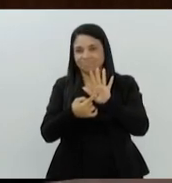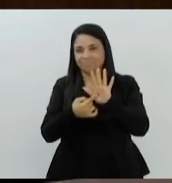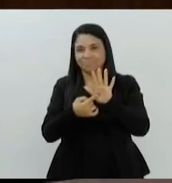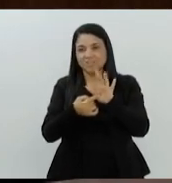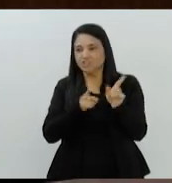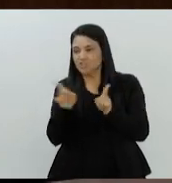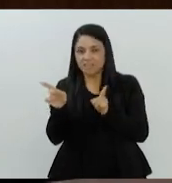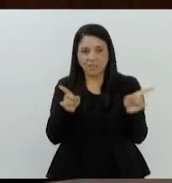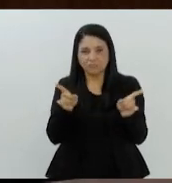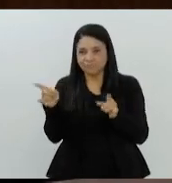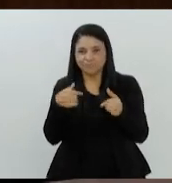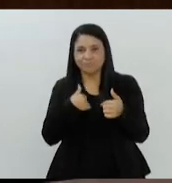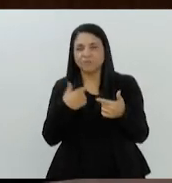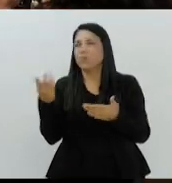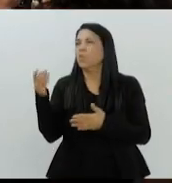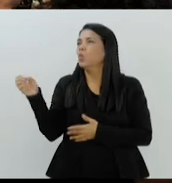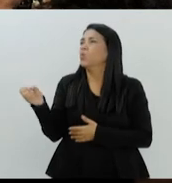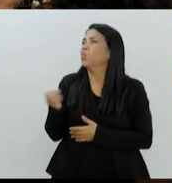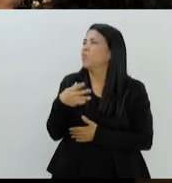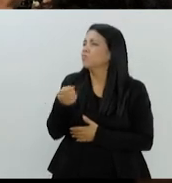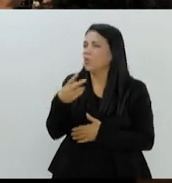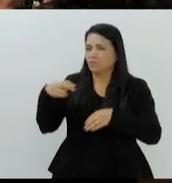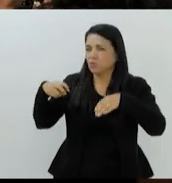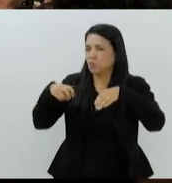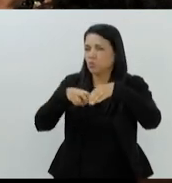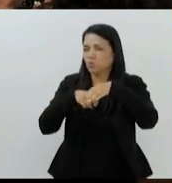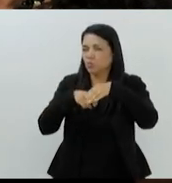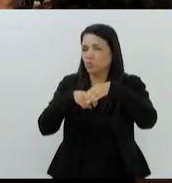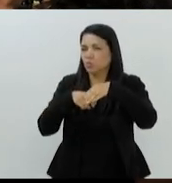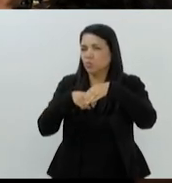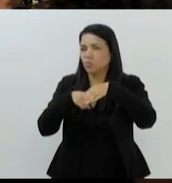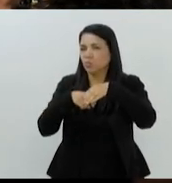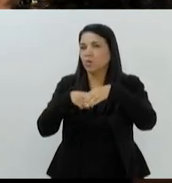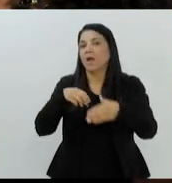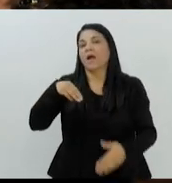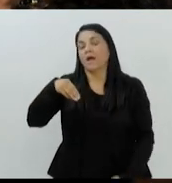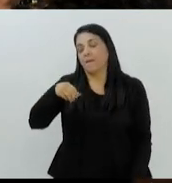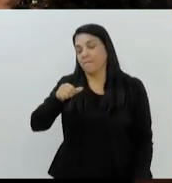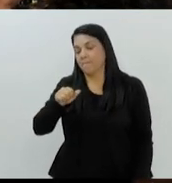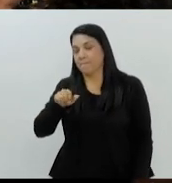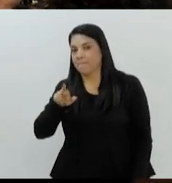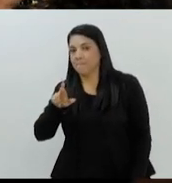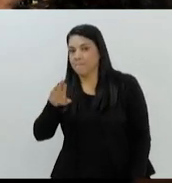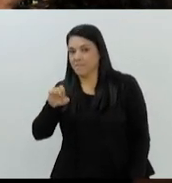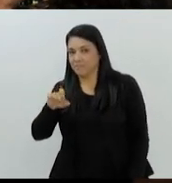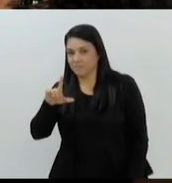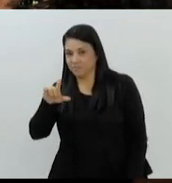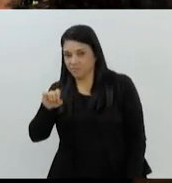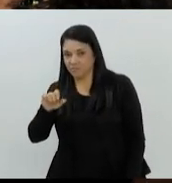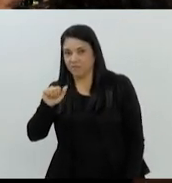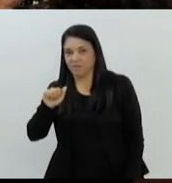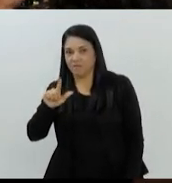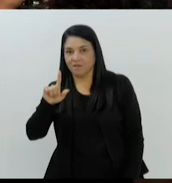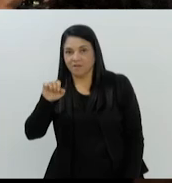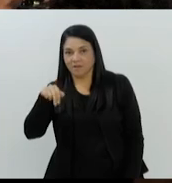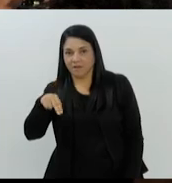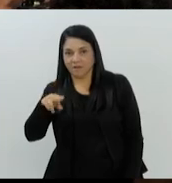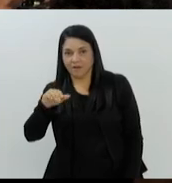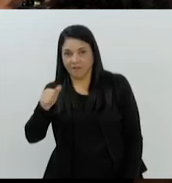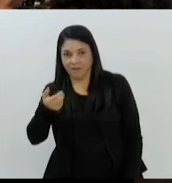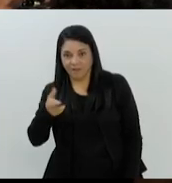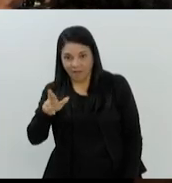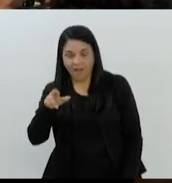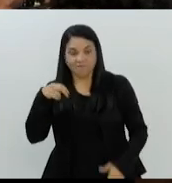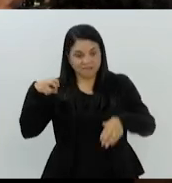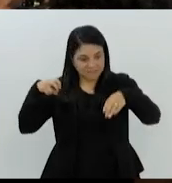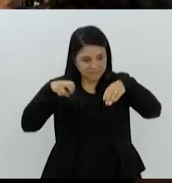Pô? O novo aqui no centro. Novo que eu digo? Marcelo Alencar. Esse você entra, tem uma